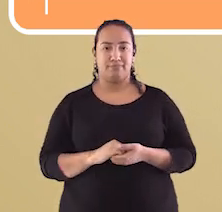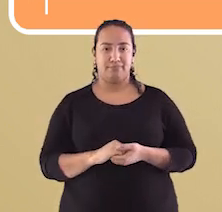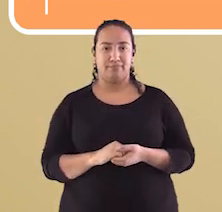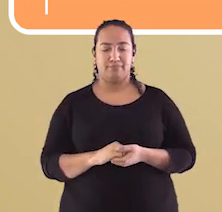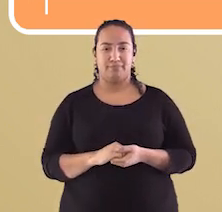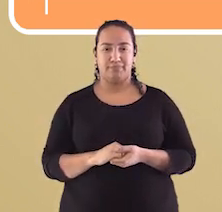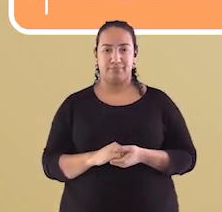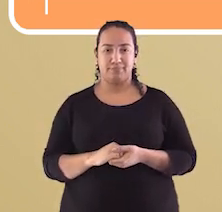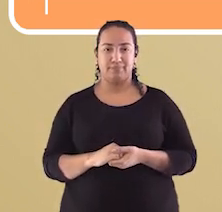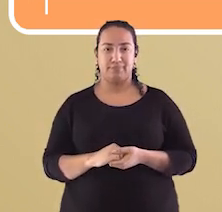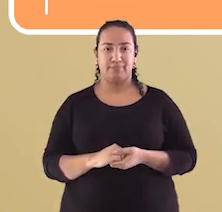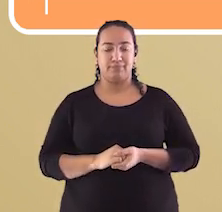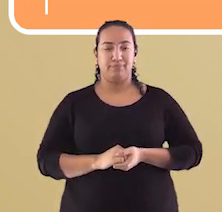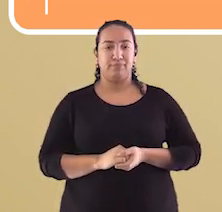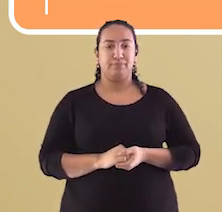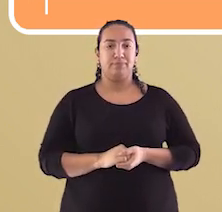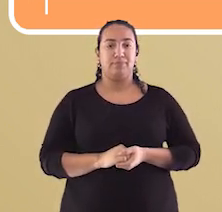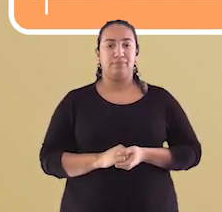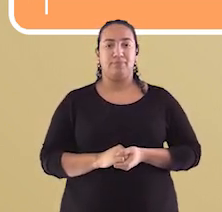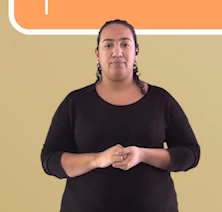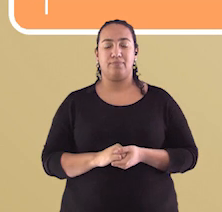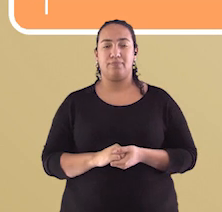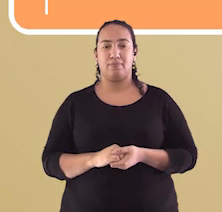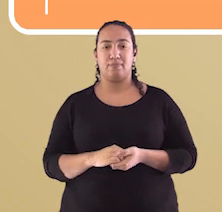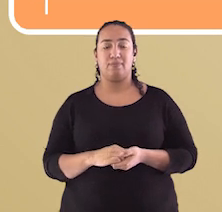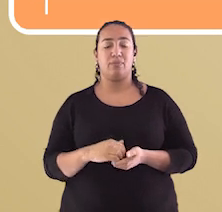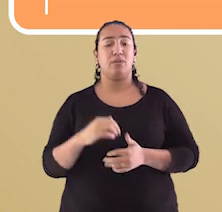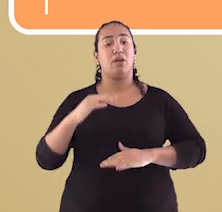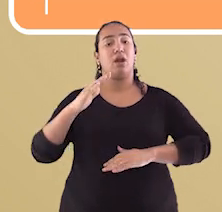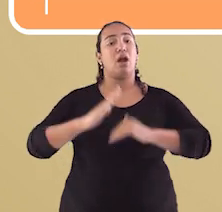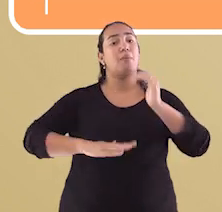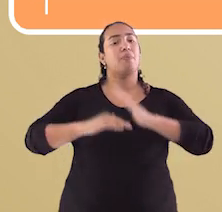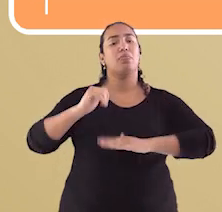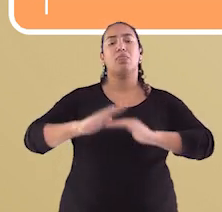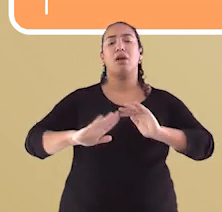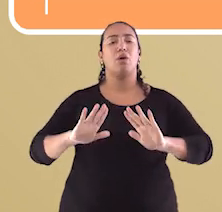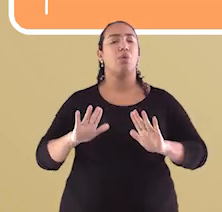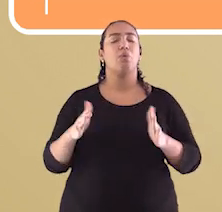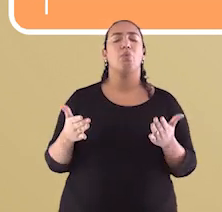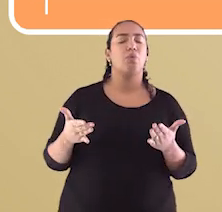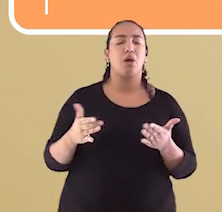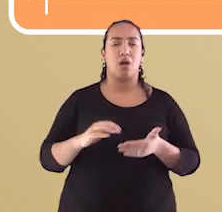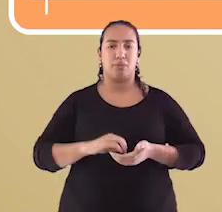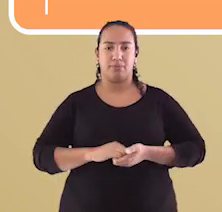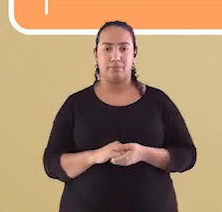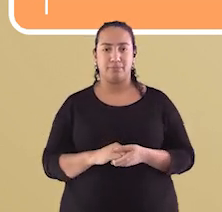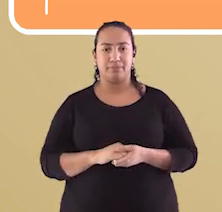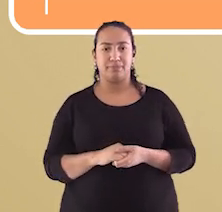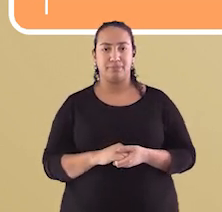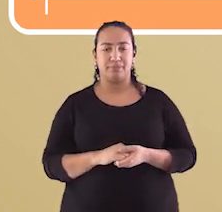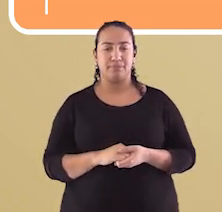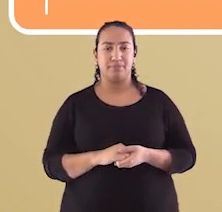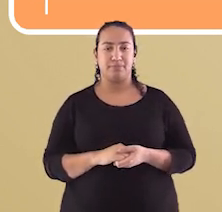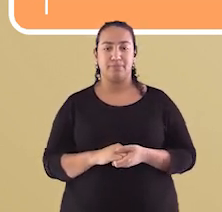ensino fundamental, anos iniciais. Ela trabalha a seguinte habilidade da